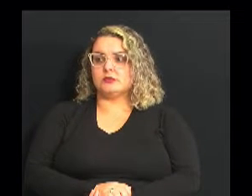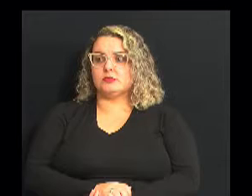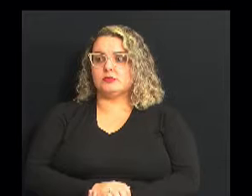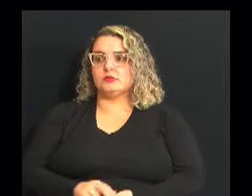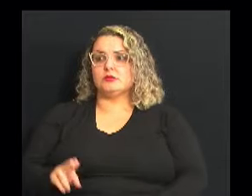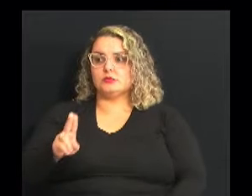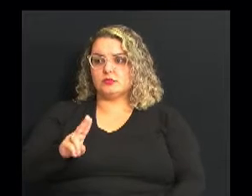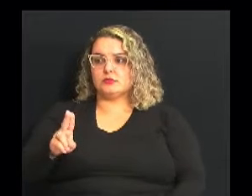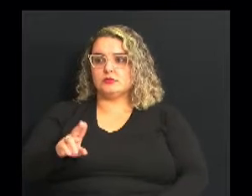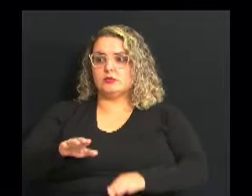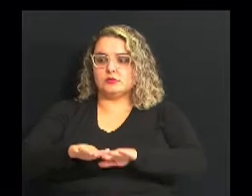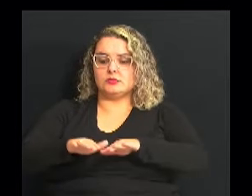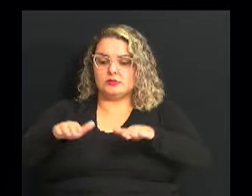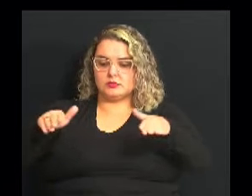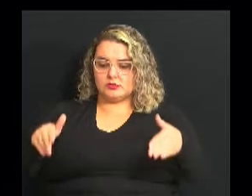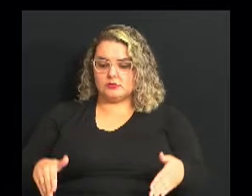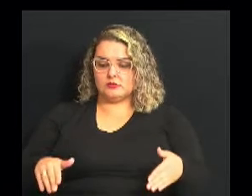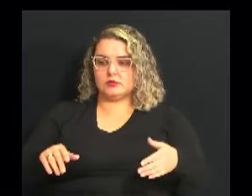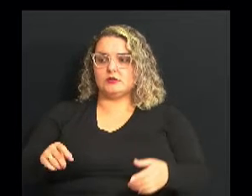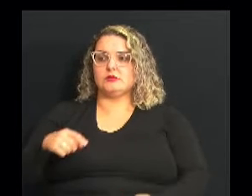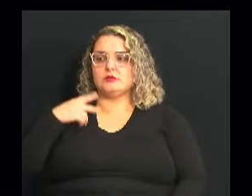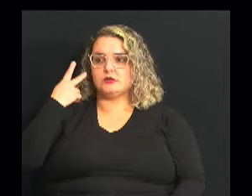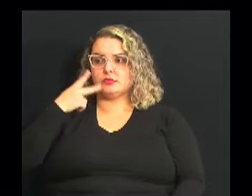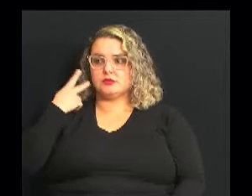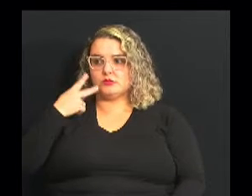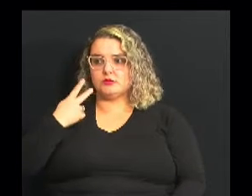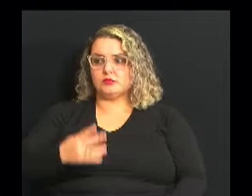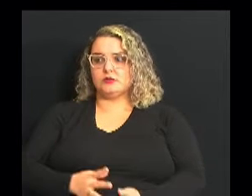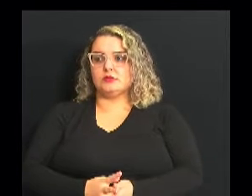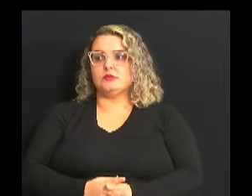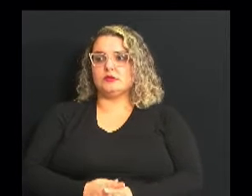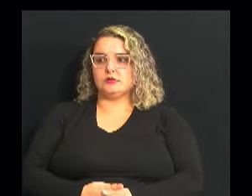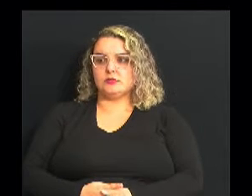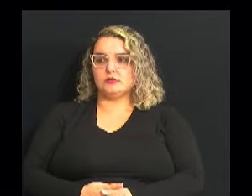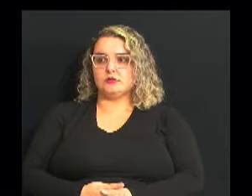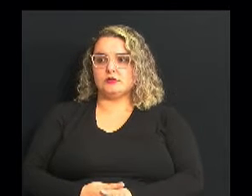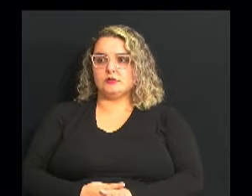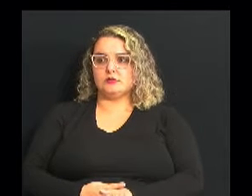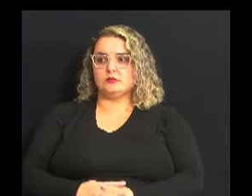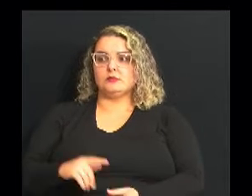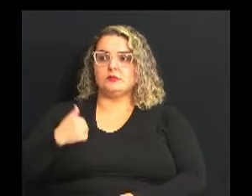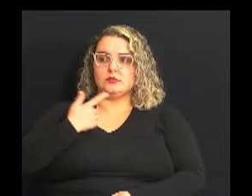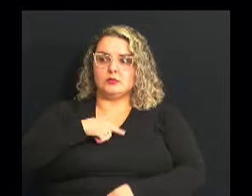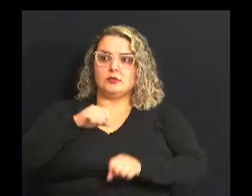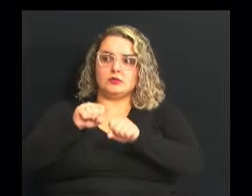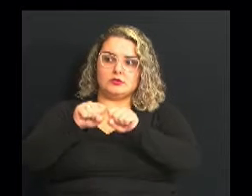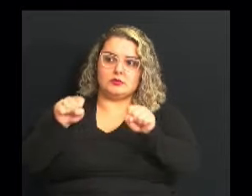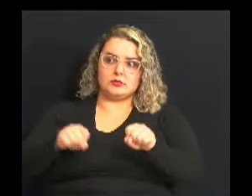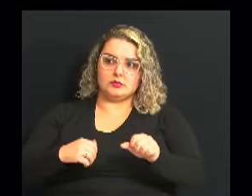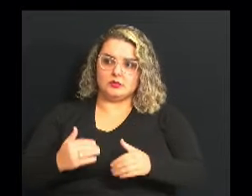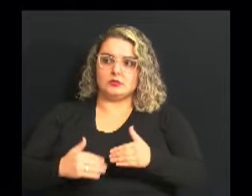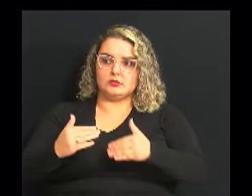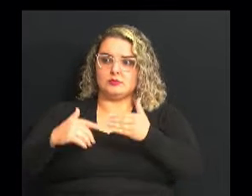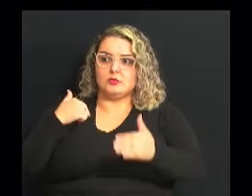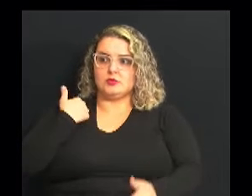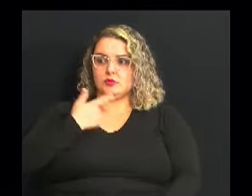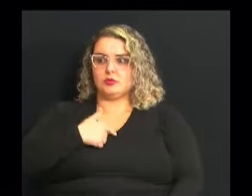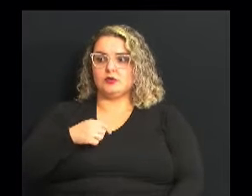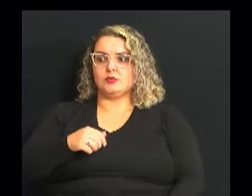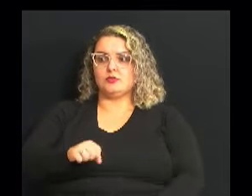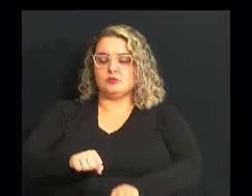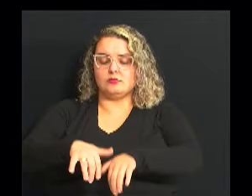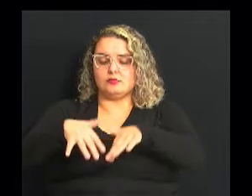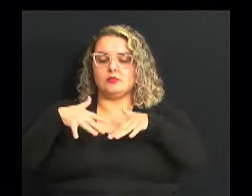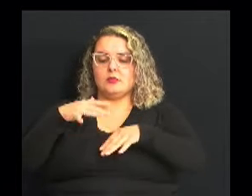mesas dos vereadores, né? Para o nosso sistema que foi desenvolvido por nós, o Plenário Web.